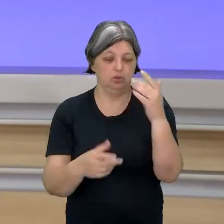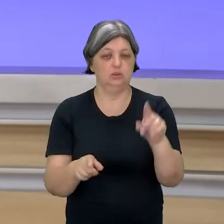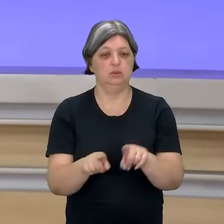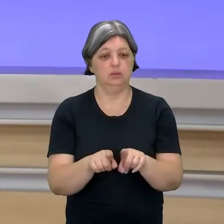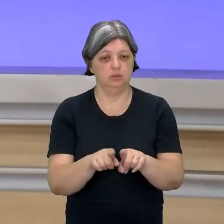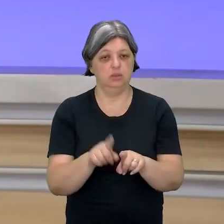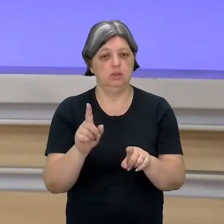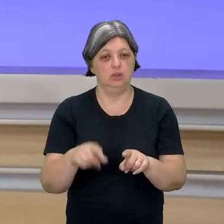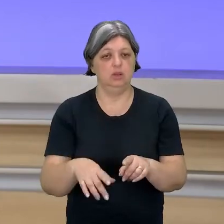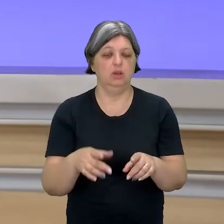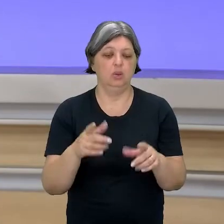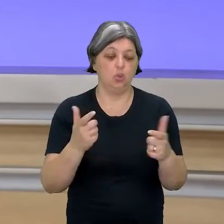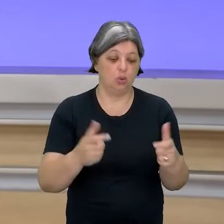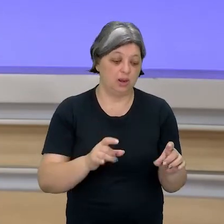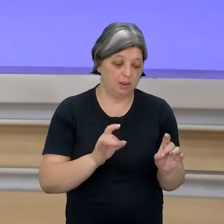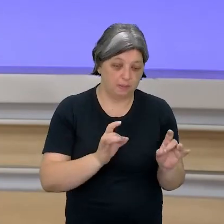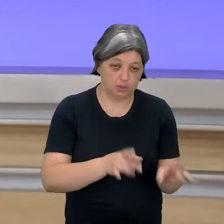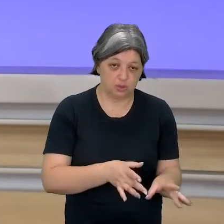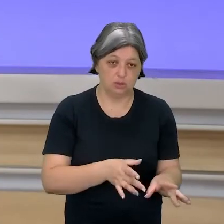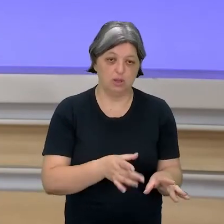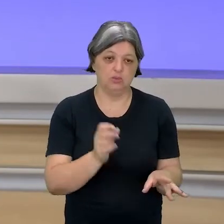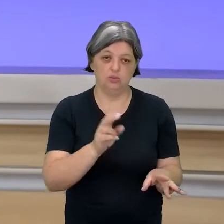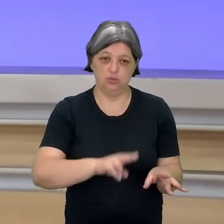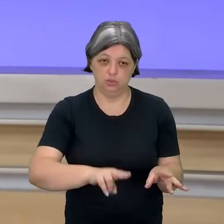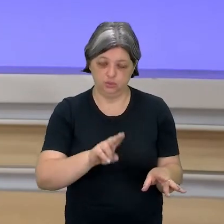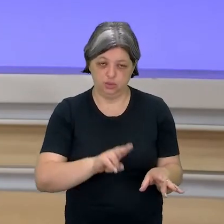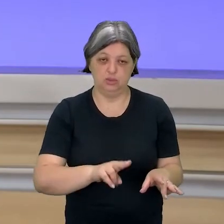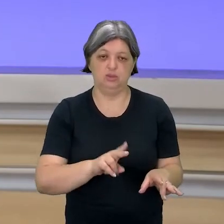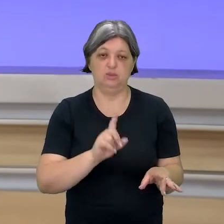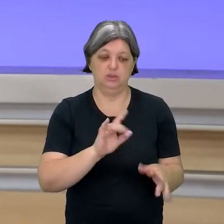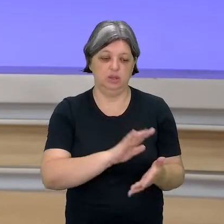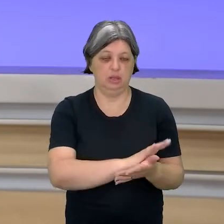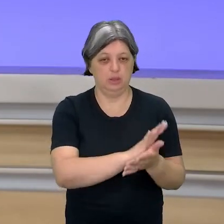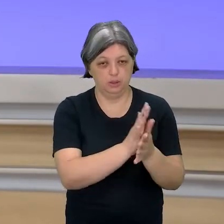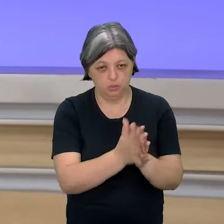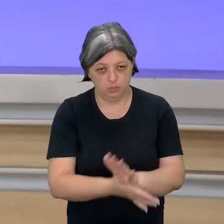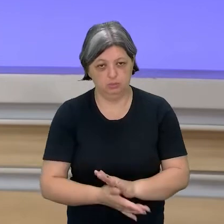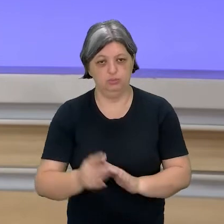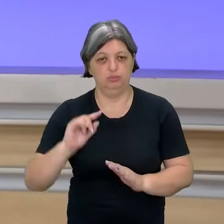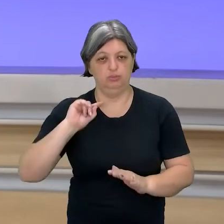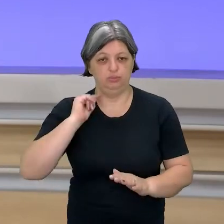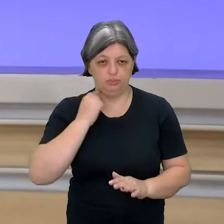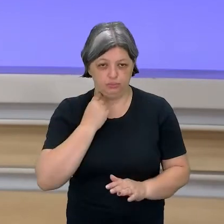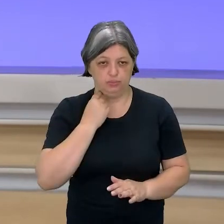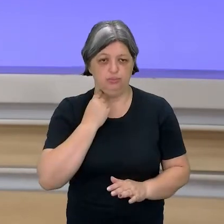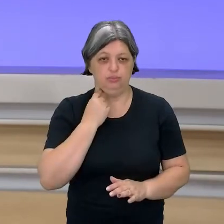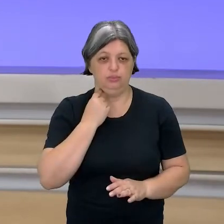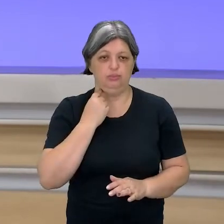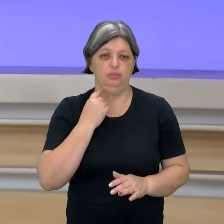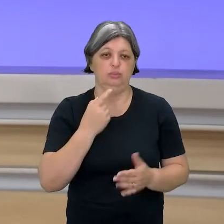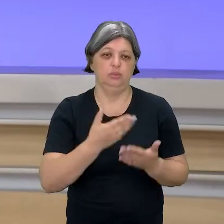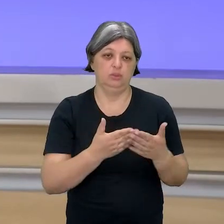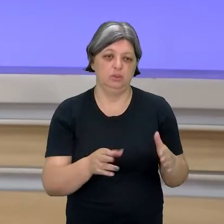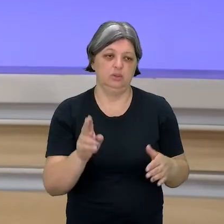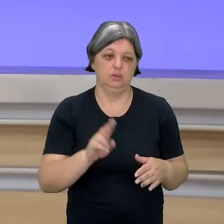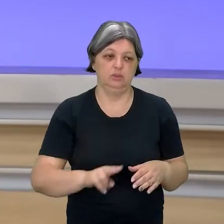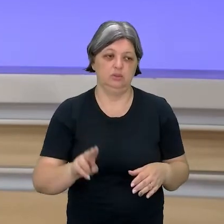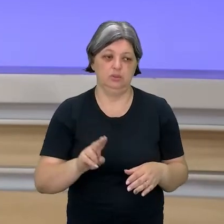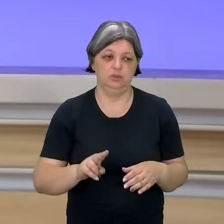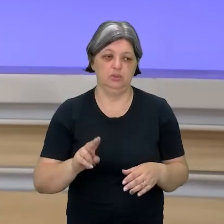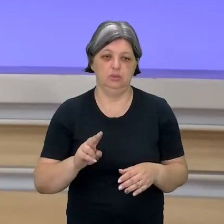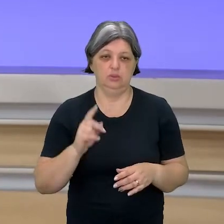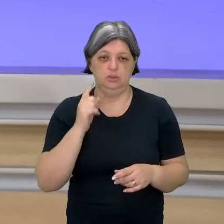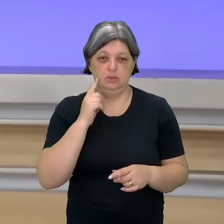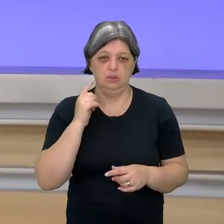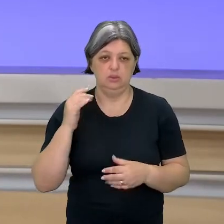ambiente abandonado que foi utilizado, que foi degradado, mas que perdeu o seu uso com o passar do tempo,